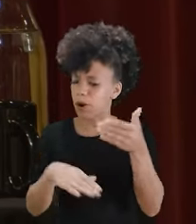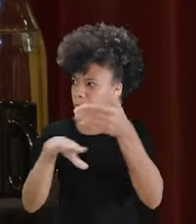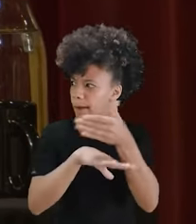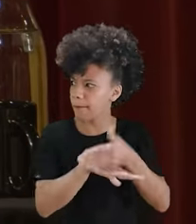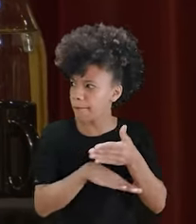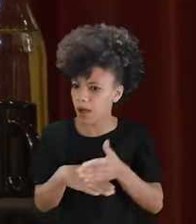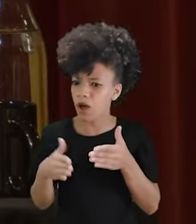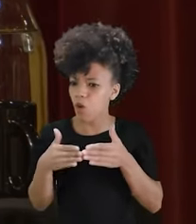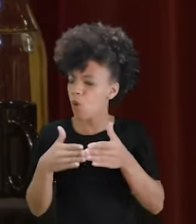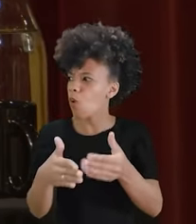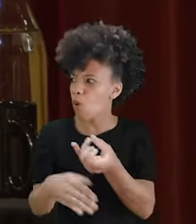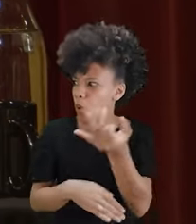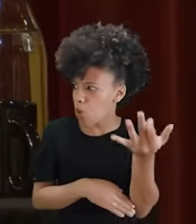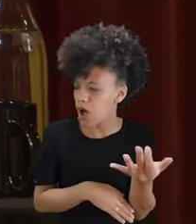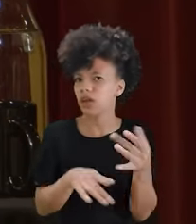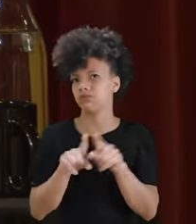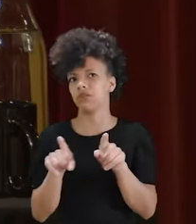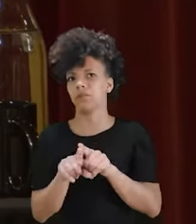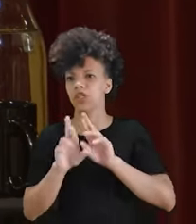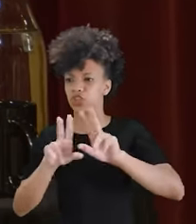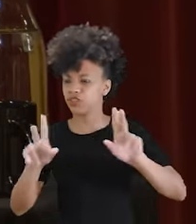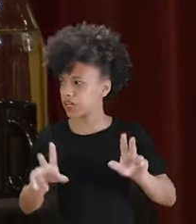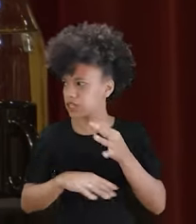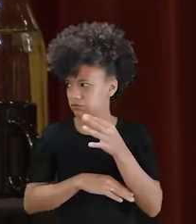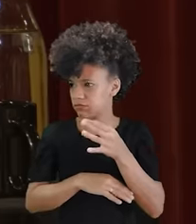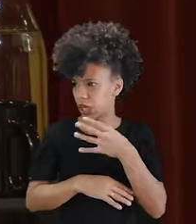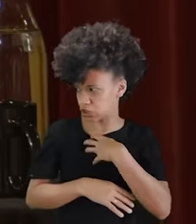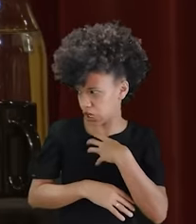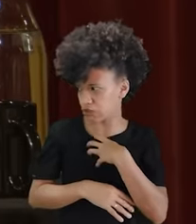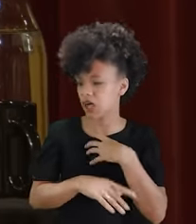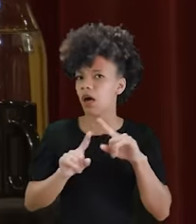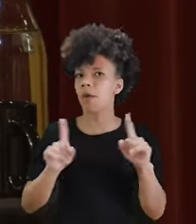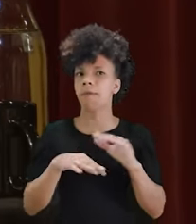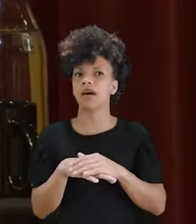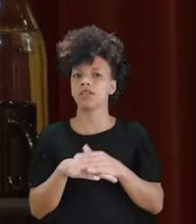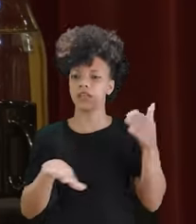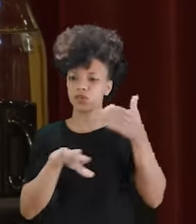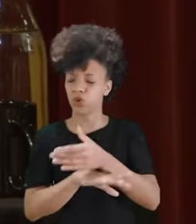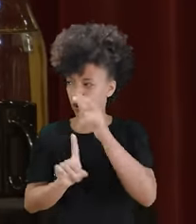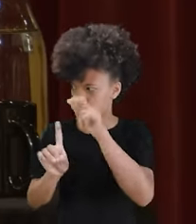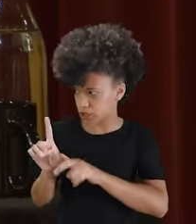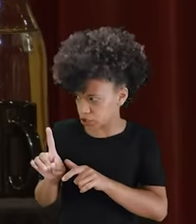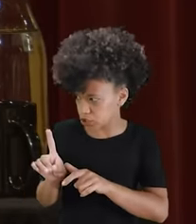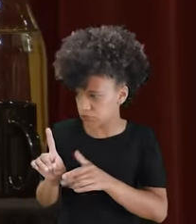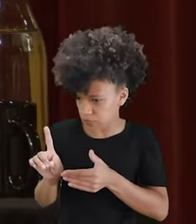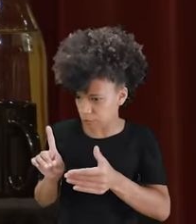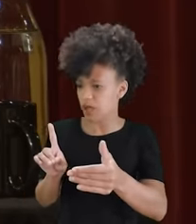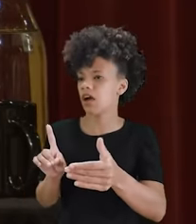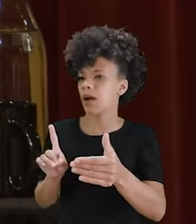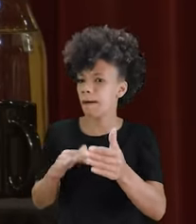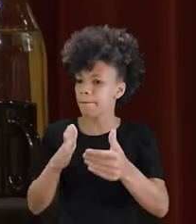trabalhou em bastante de navios de diferentes Vertentes sim e aí você entrou com um artista